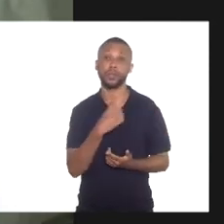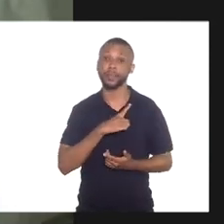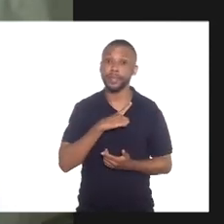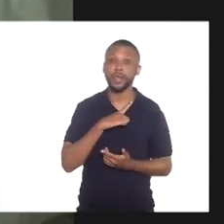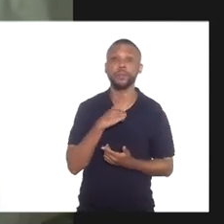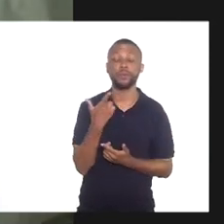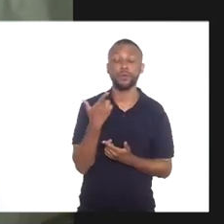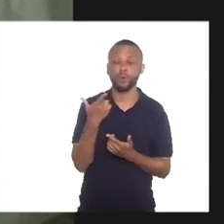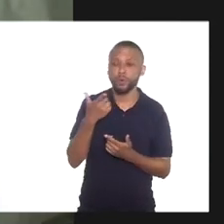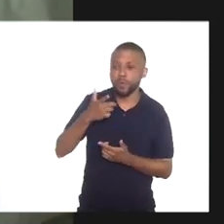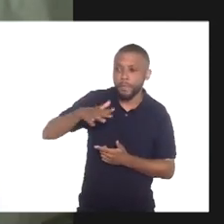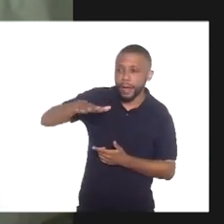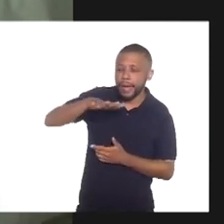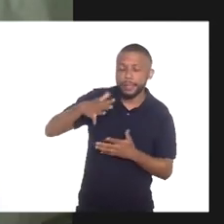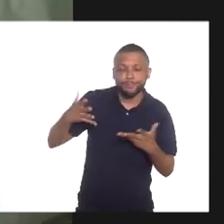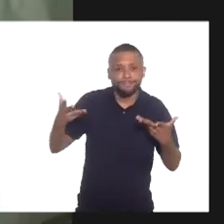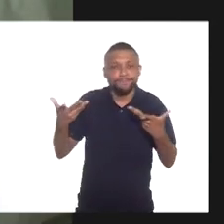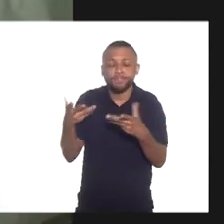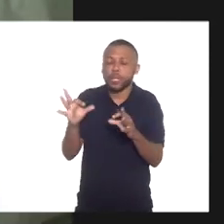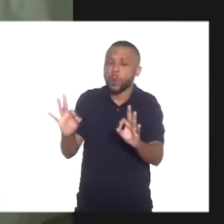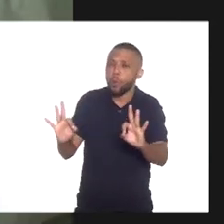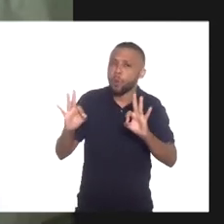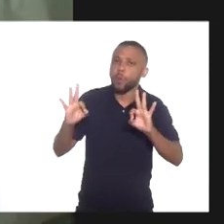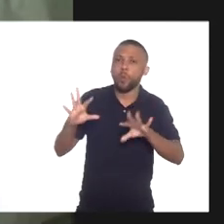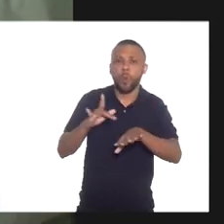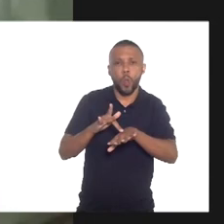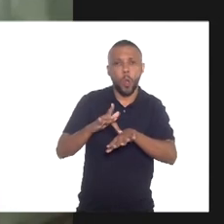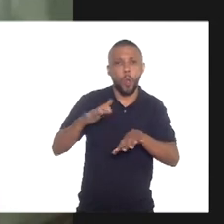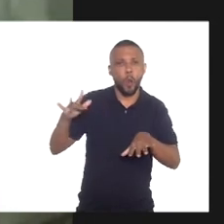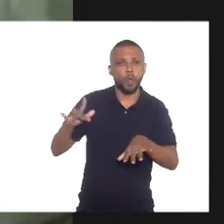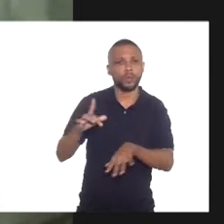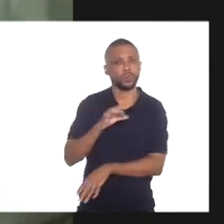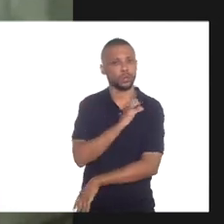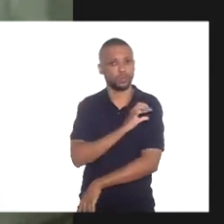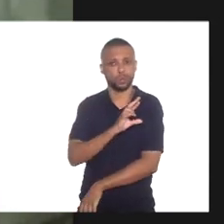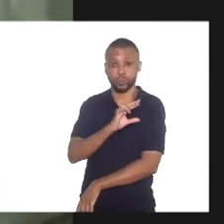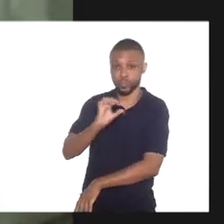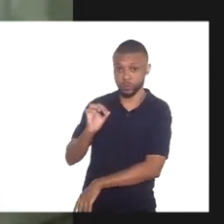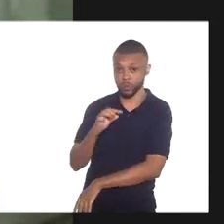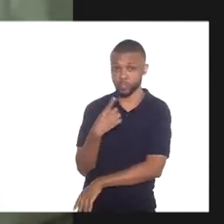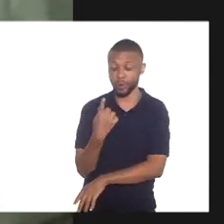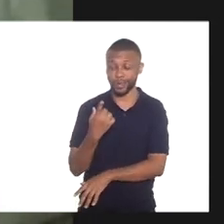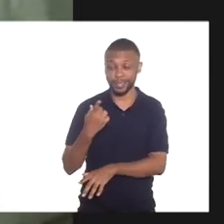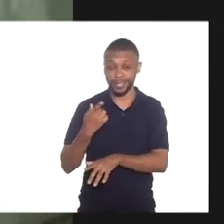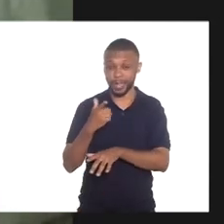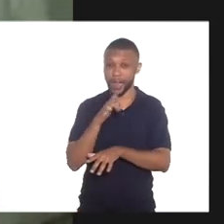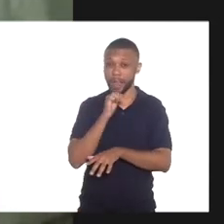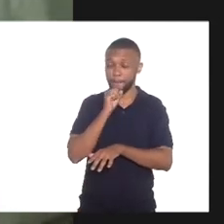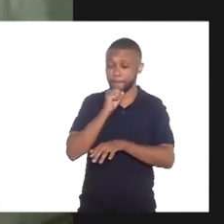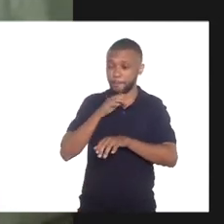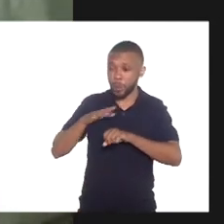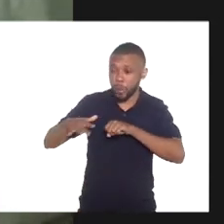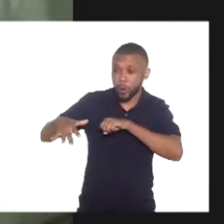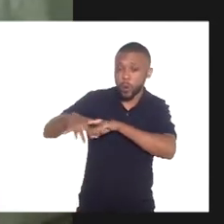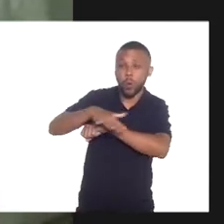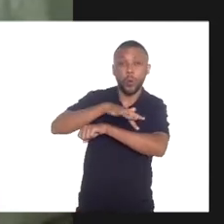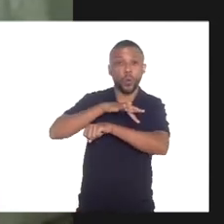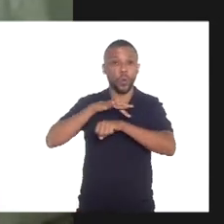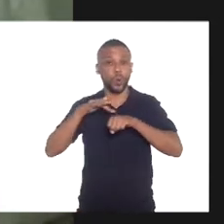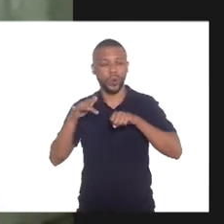uma mina de ouro no estado do Rio de Janeiro, que é o nosso mar, né, que é a nossa Amazônia